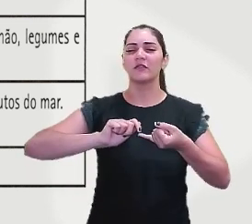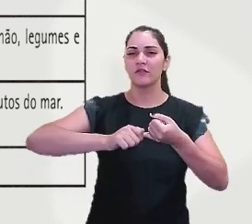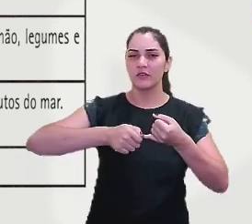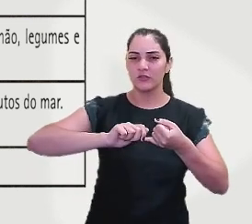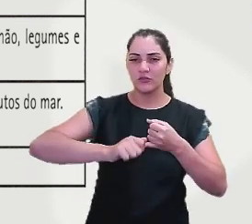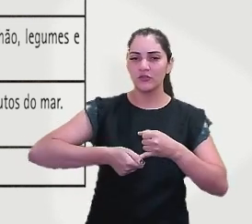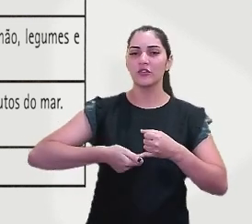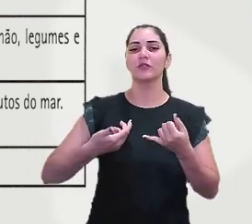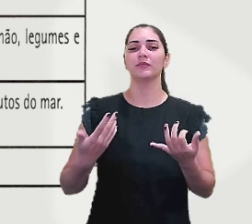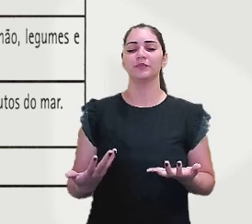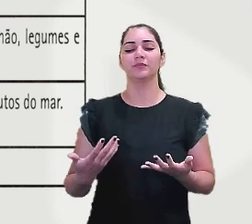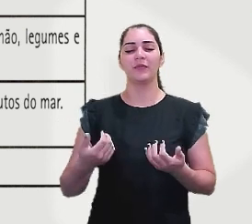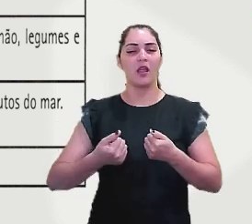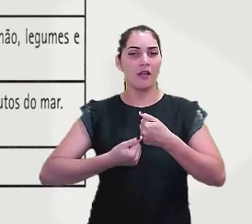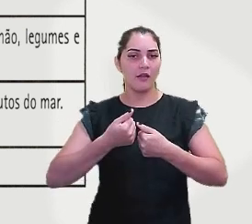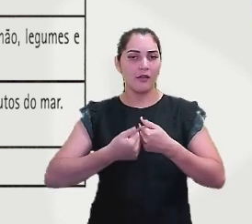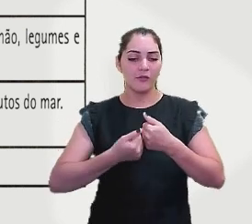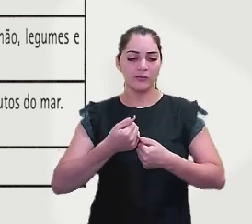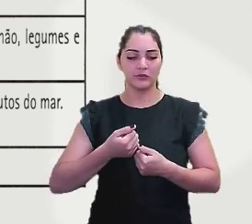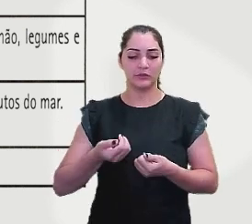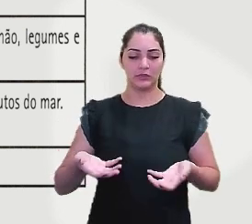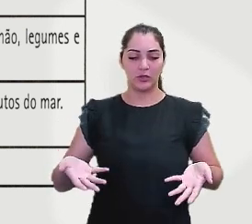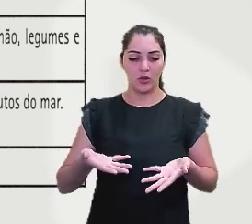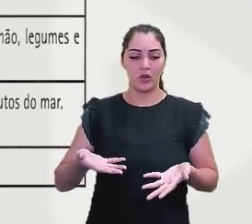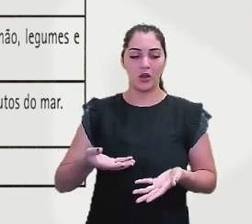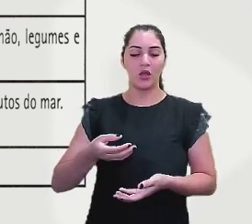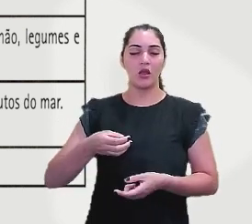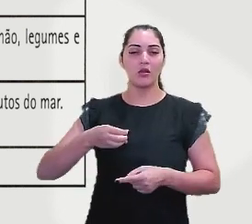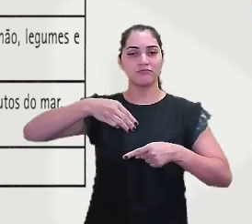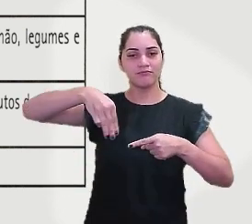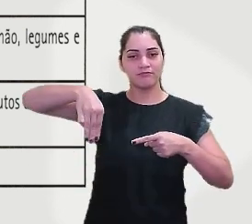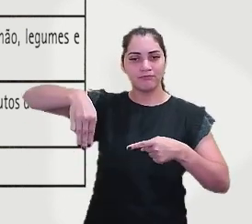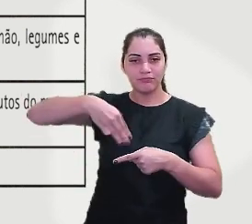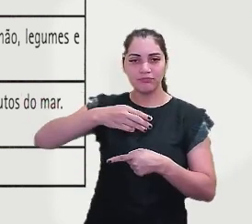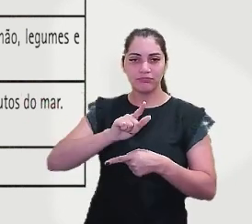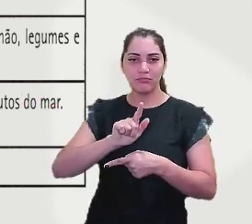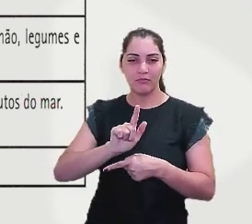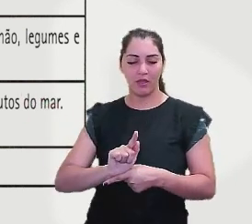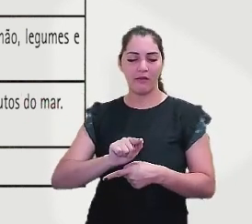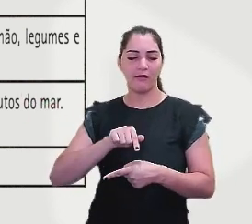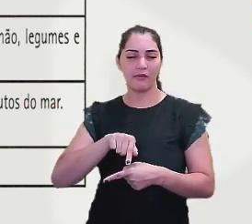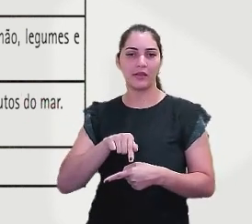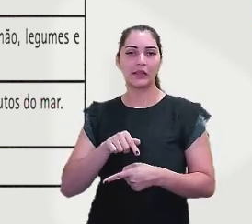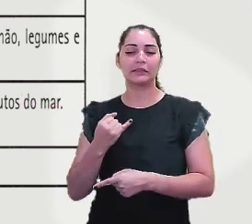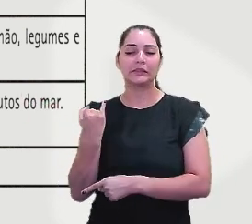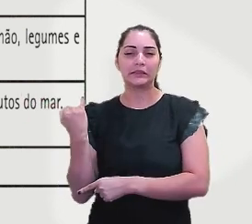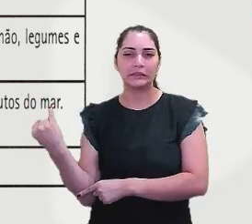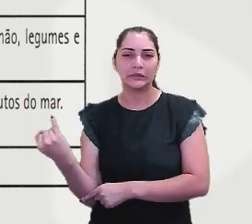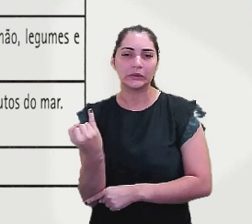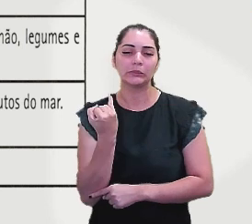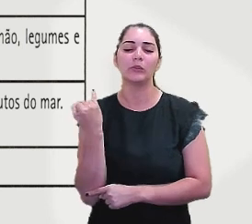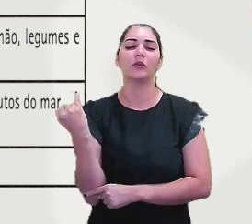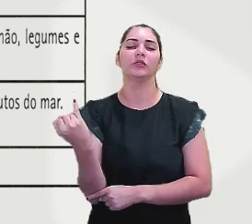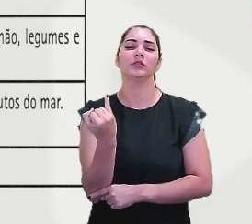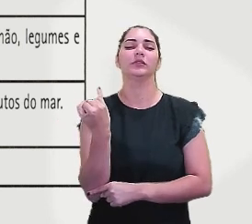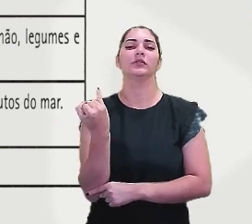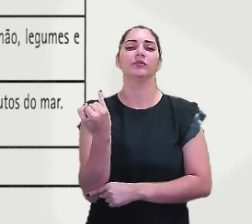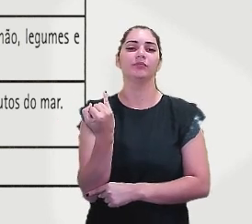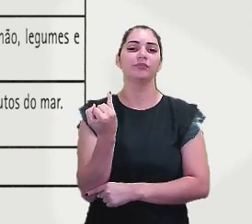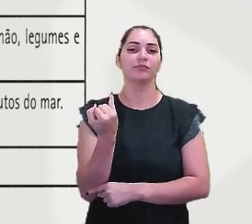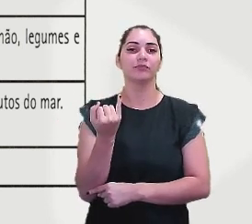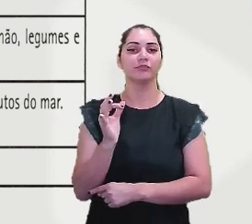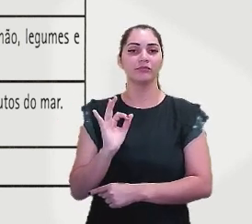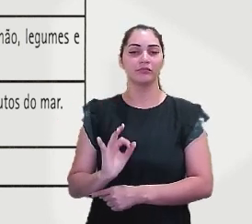Magnésio, gente. Pense numa molécula, num sal mineral extremamente importante, numa molécula inorgânica